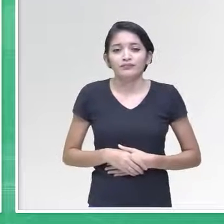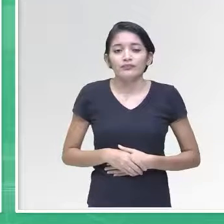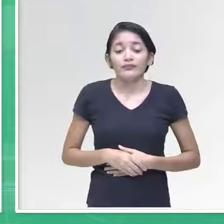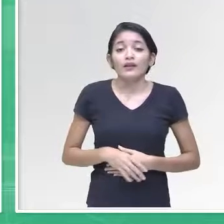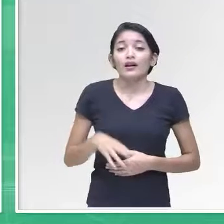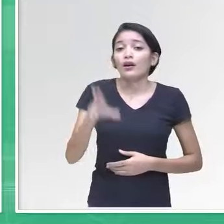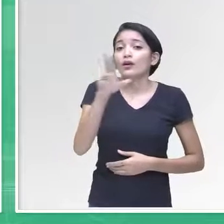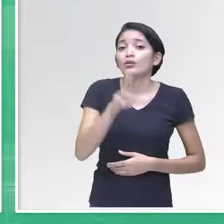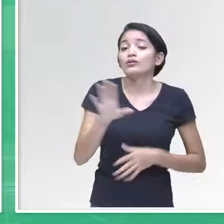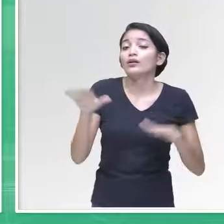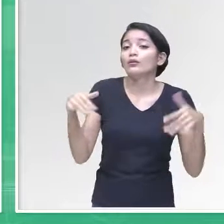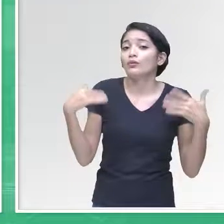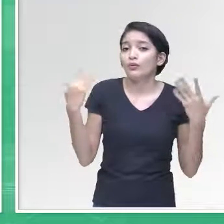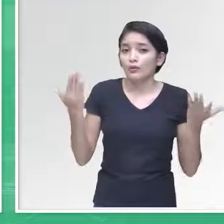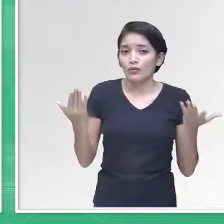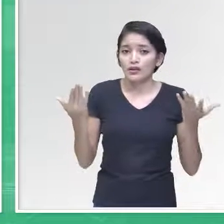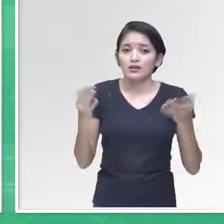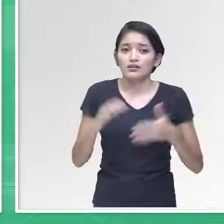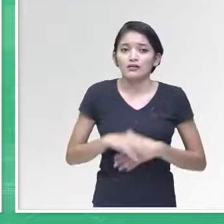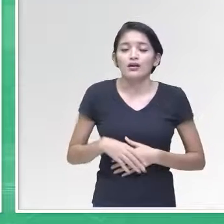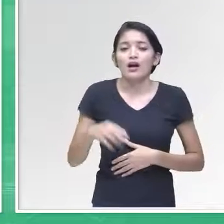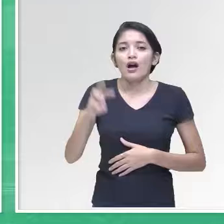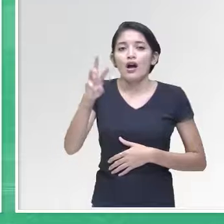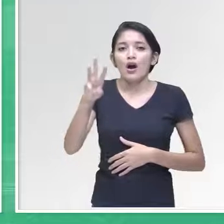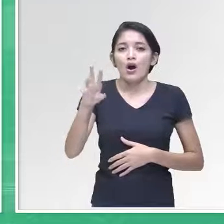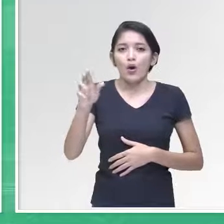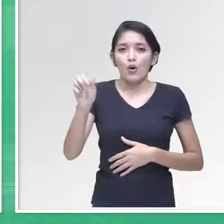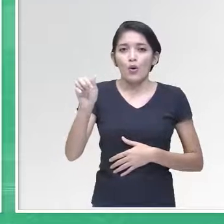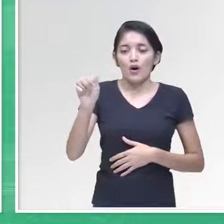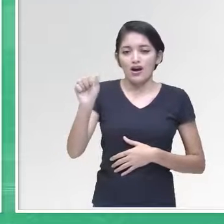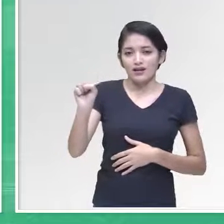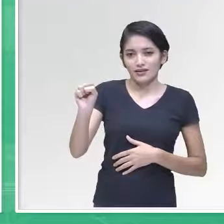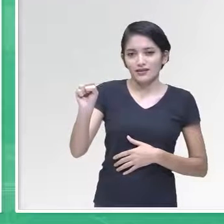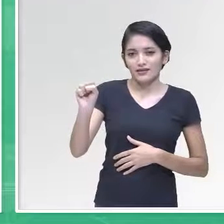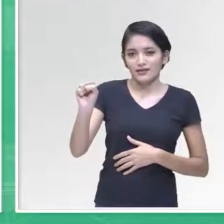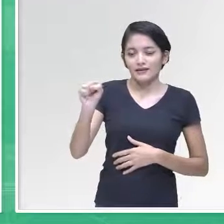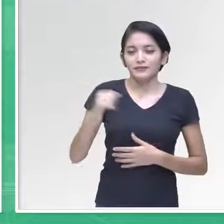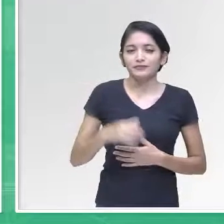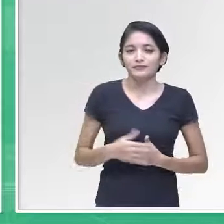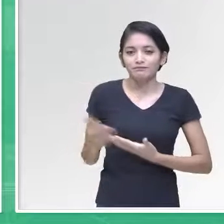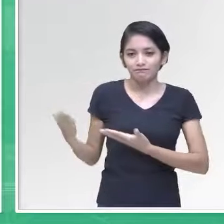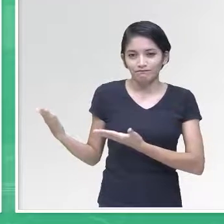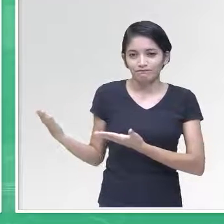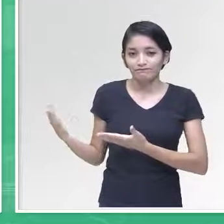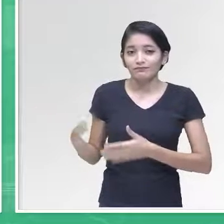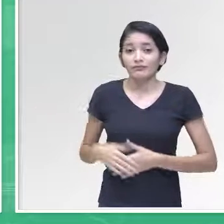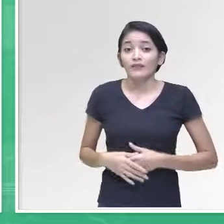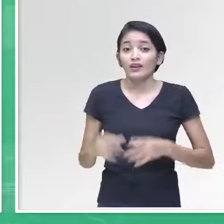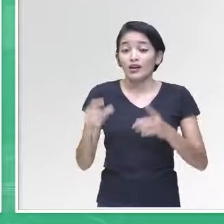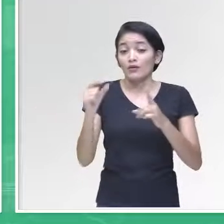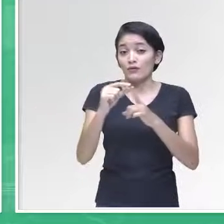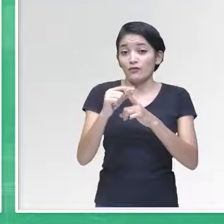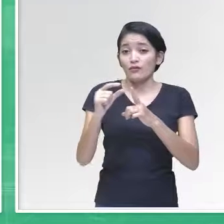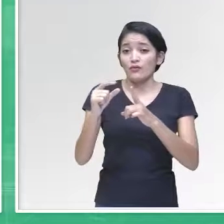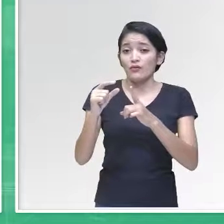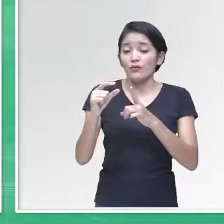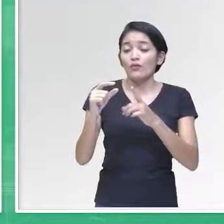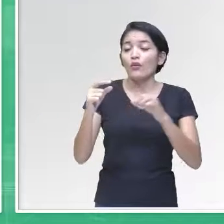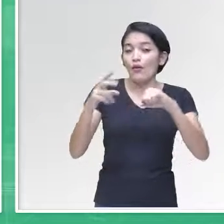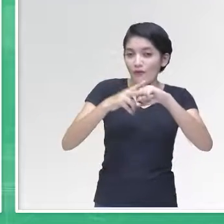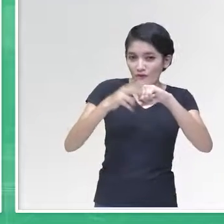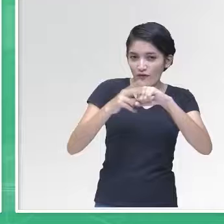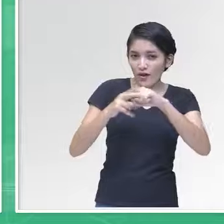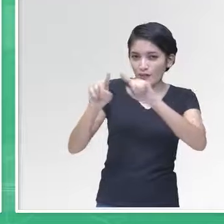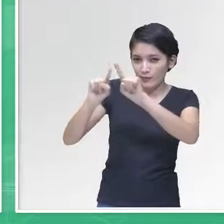usar o quê? O was, certo? Como o verbo é esse cara aqui, o que é que eu tenho que